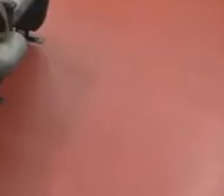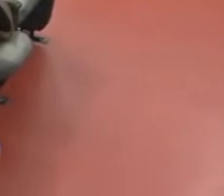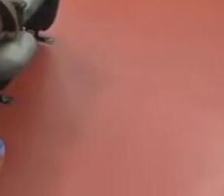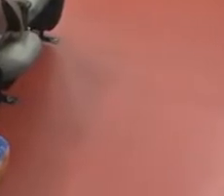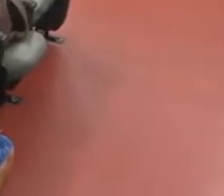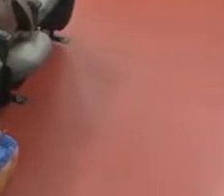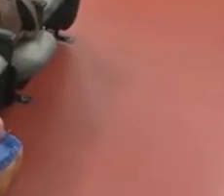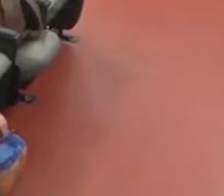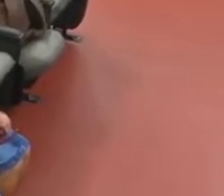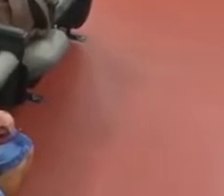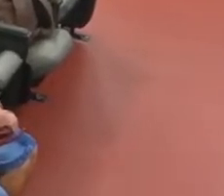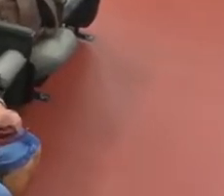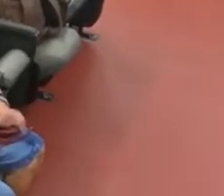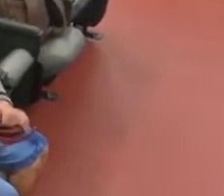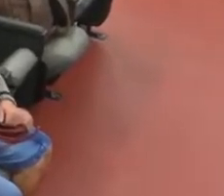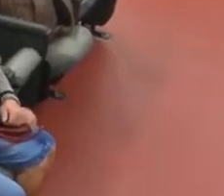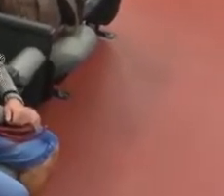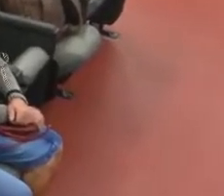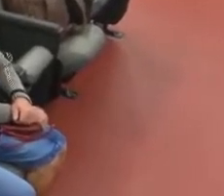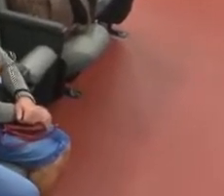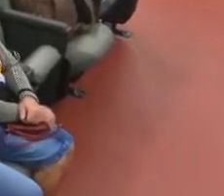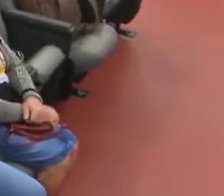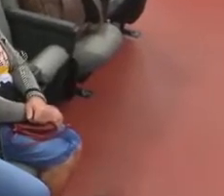E aí